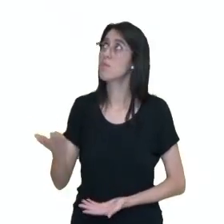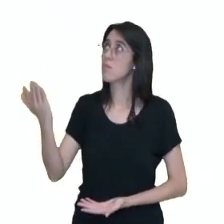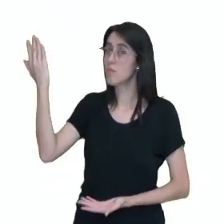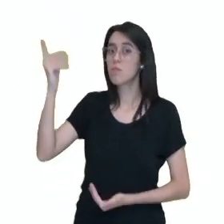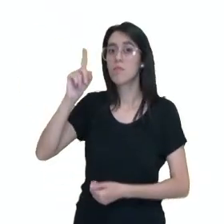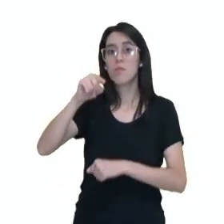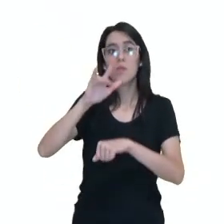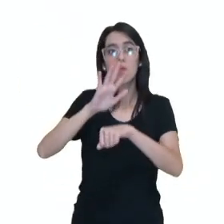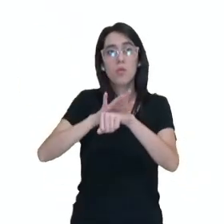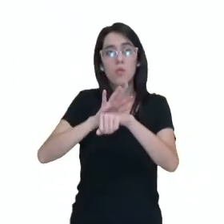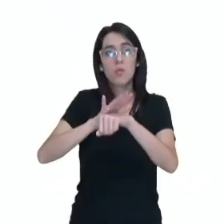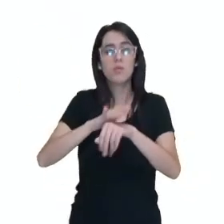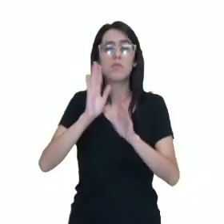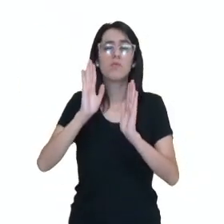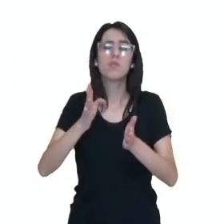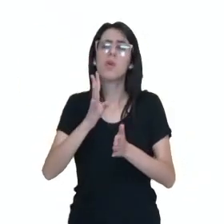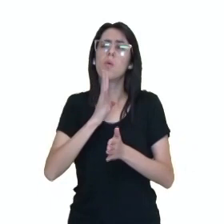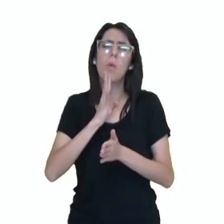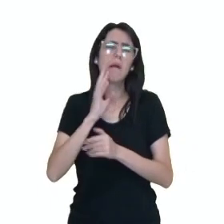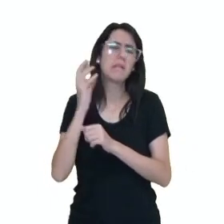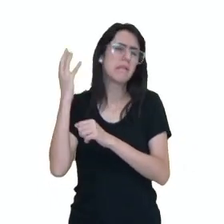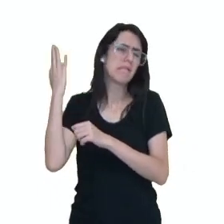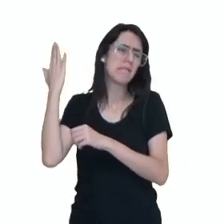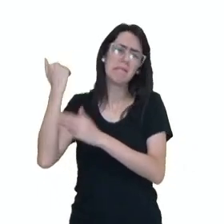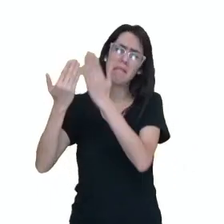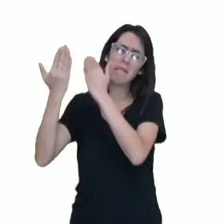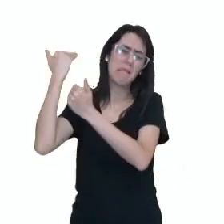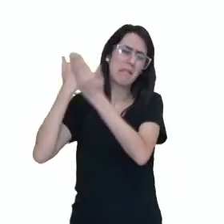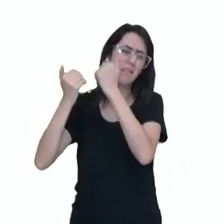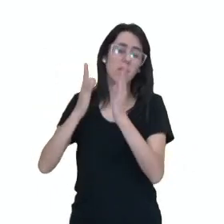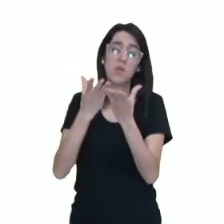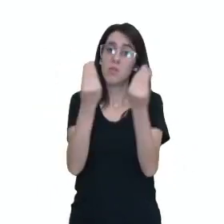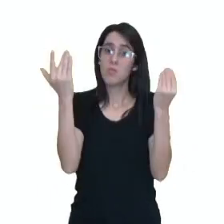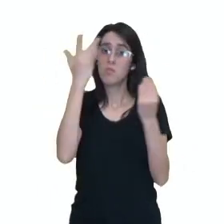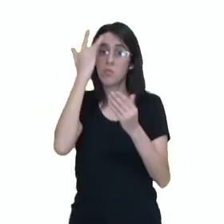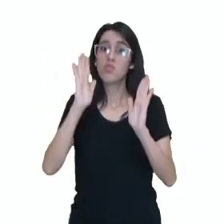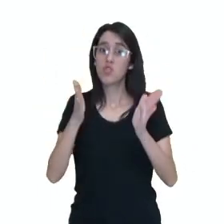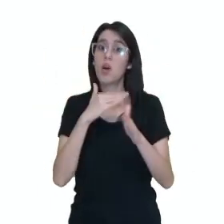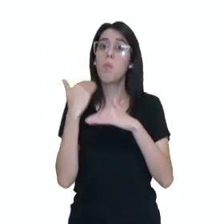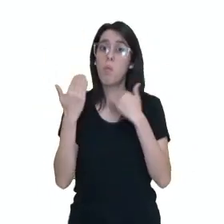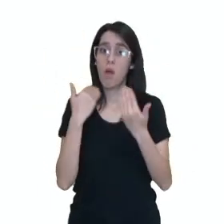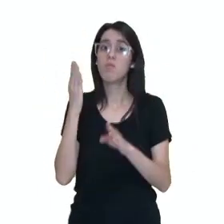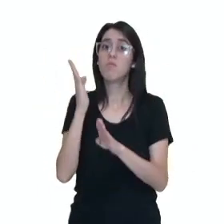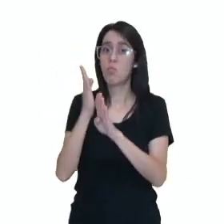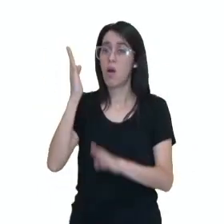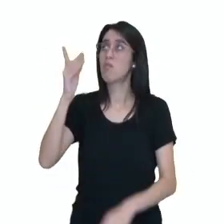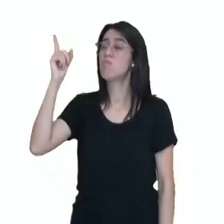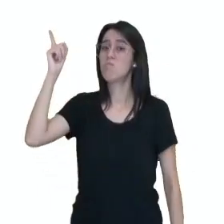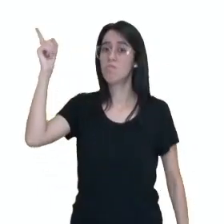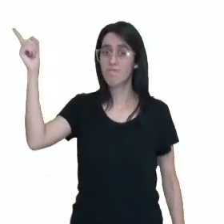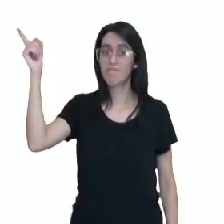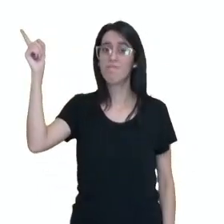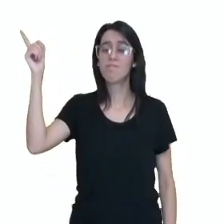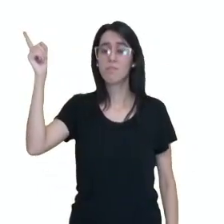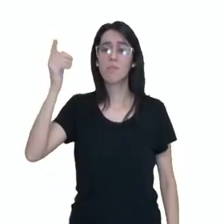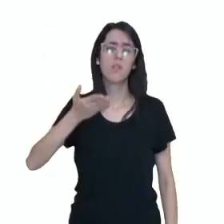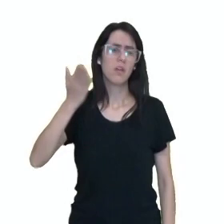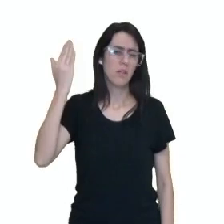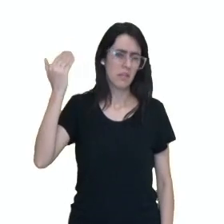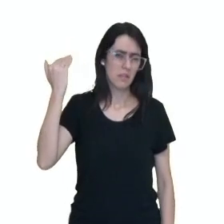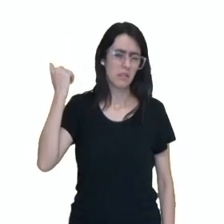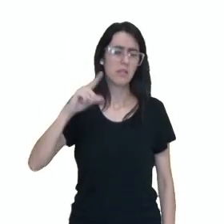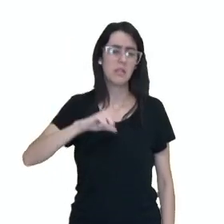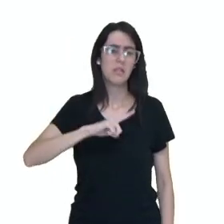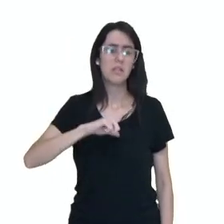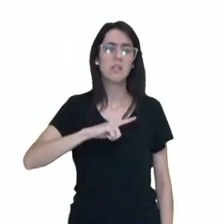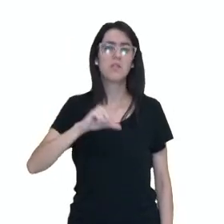doença conhecida há muito tempo. Muita gente já morreu de sífilis, inclusive, e nós tínhamos há um tempo atrás